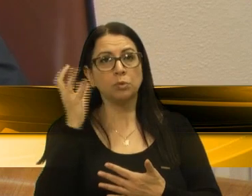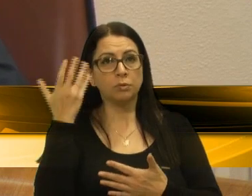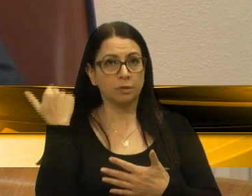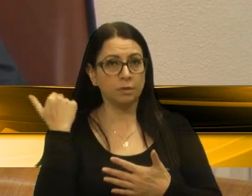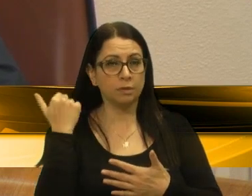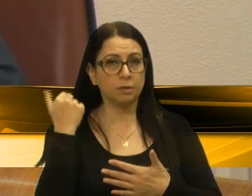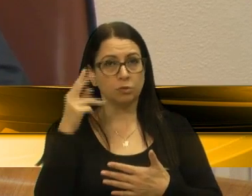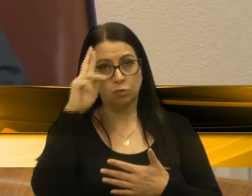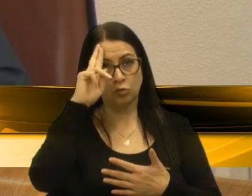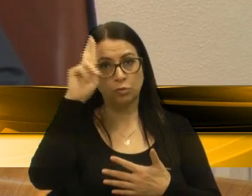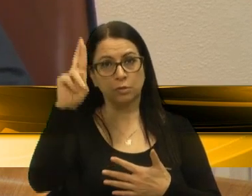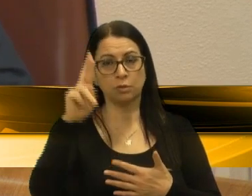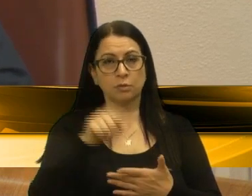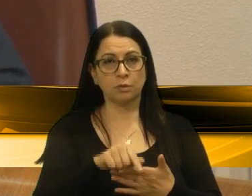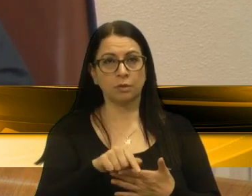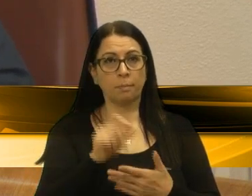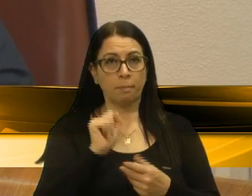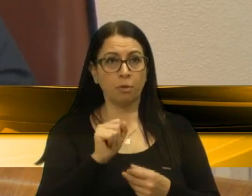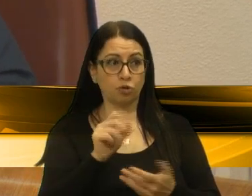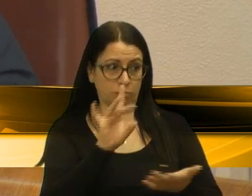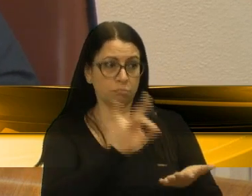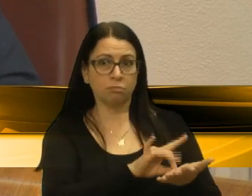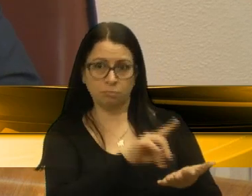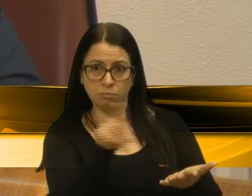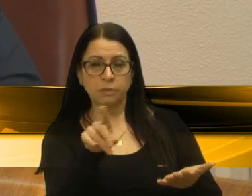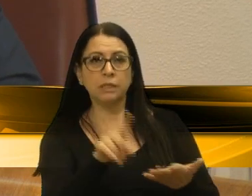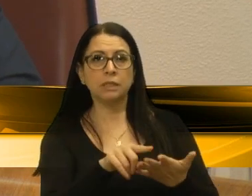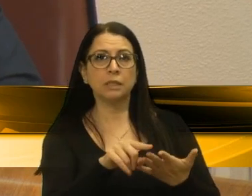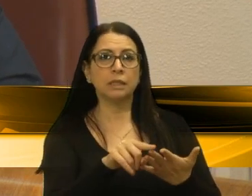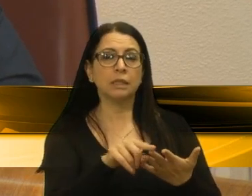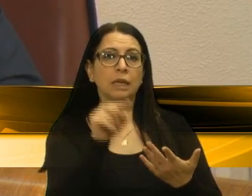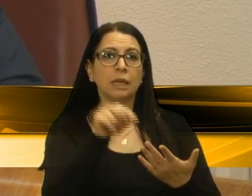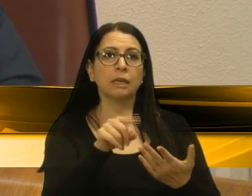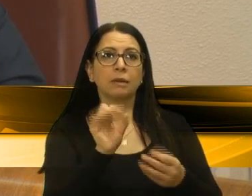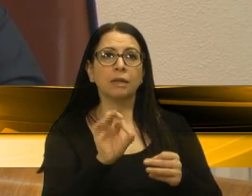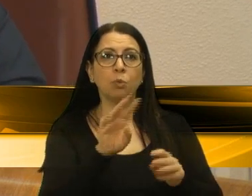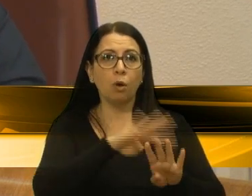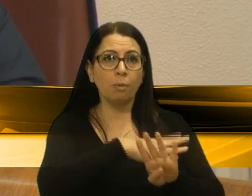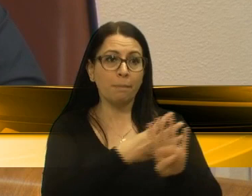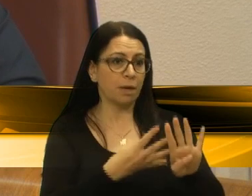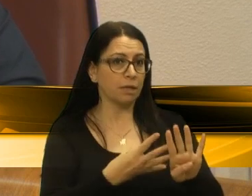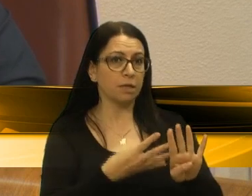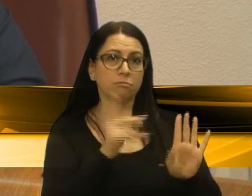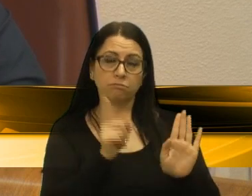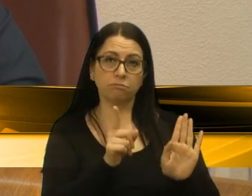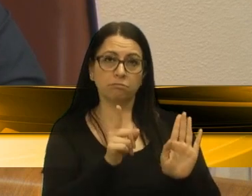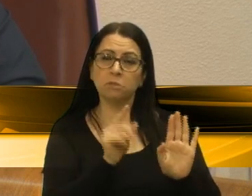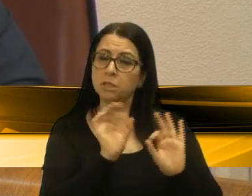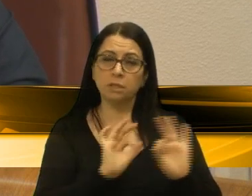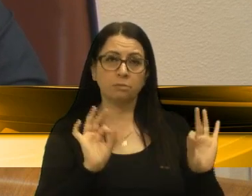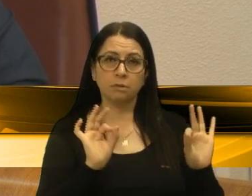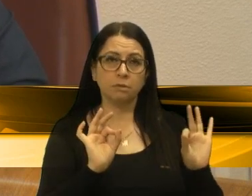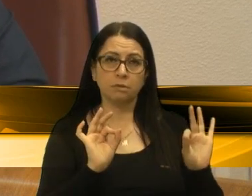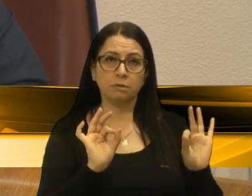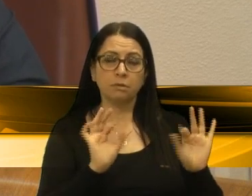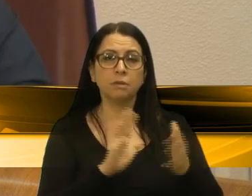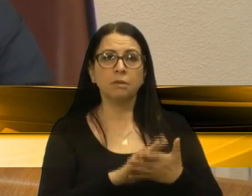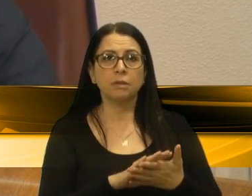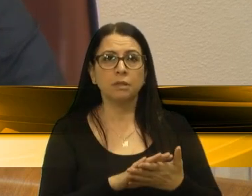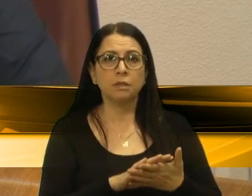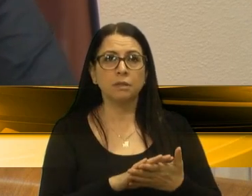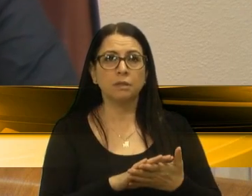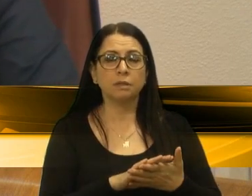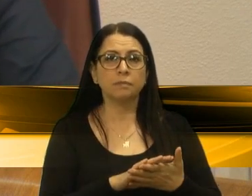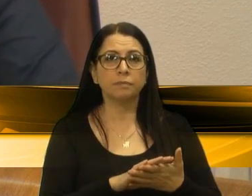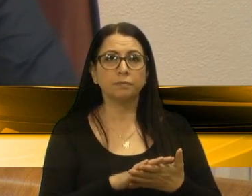2017, quando eu cheguei, a tarifa era R$ 13,40 e existia na minha mesa um processo já aprovado pela administração